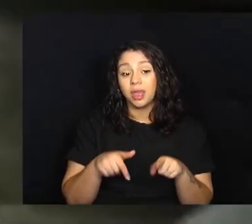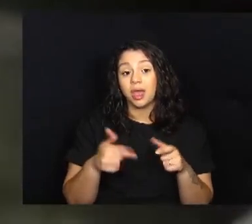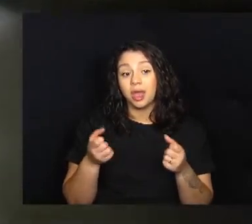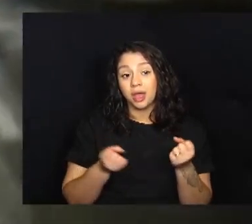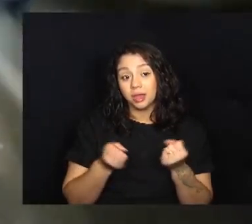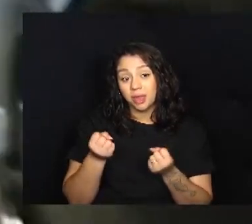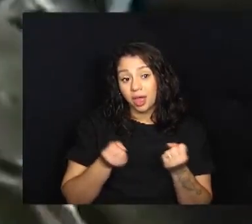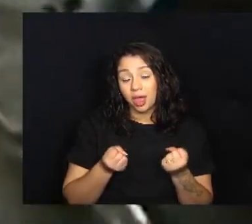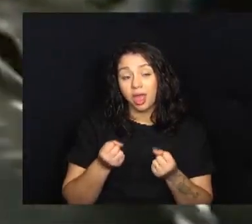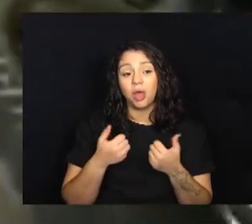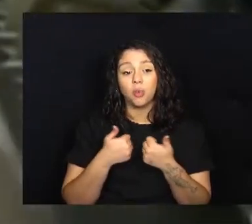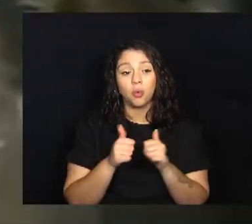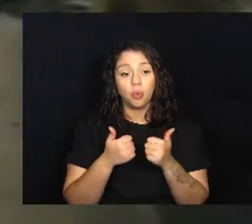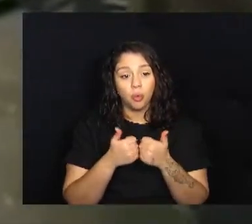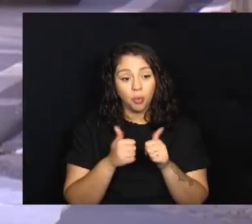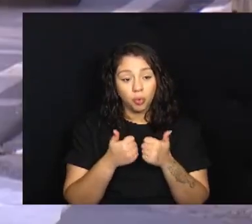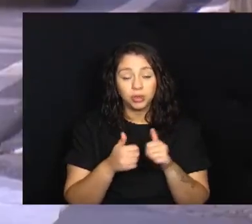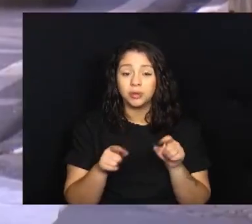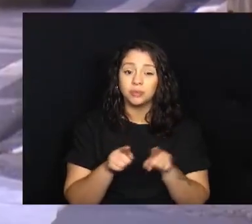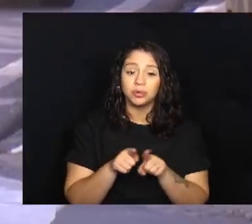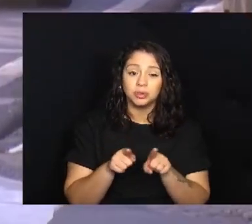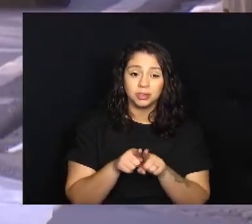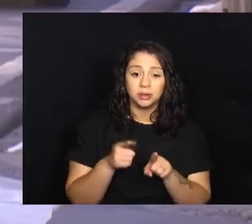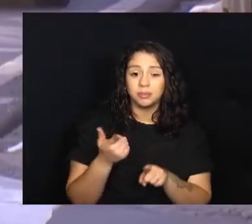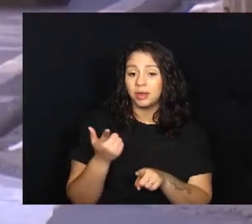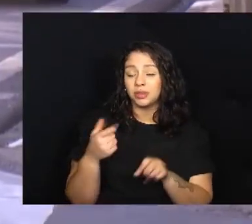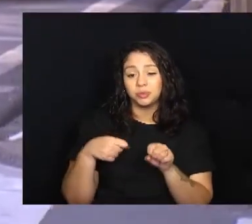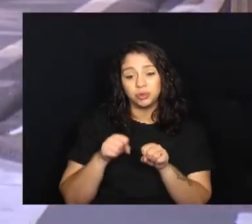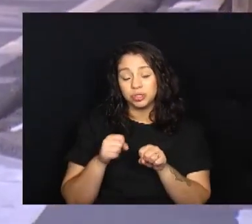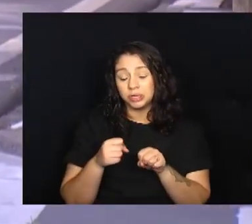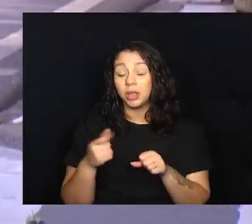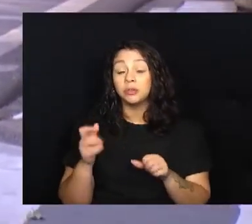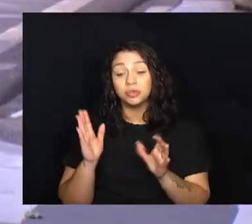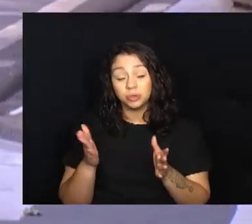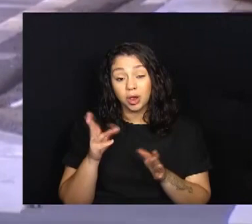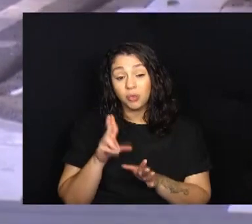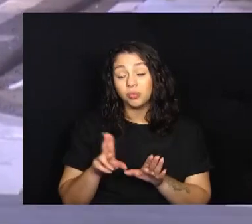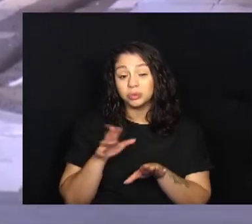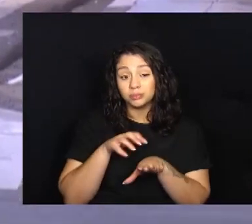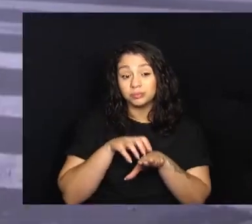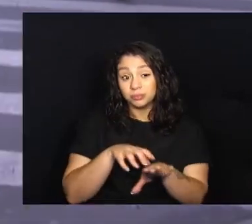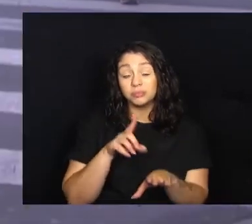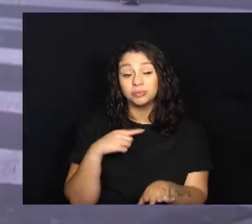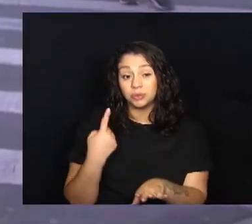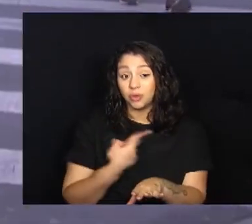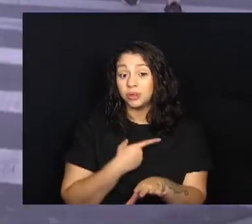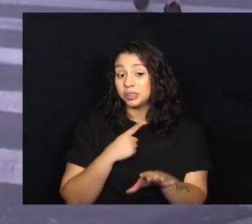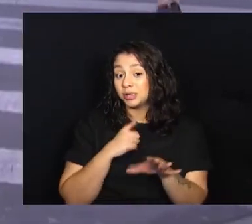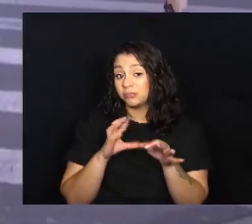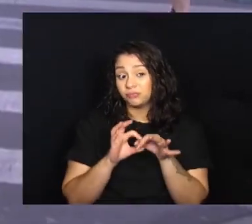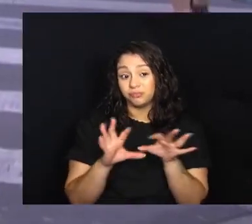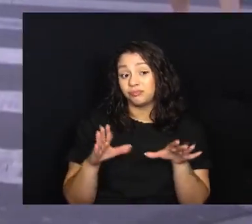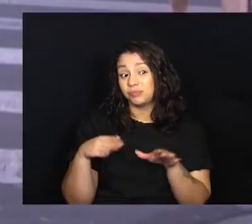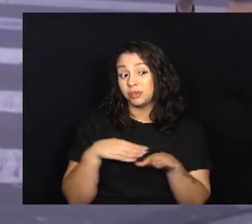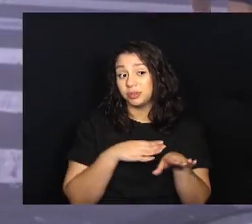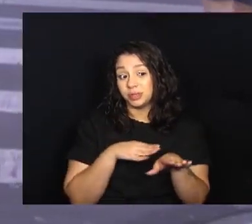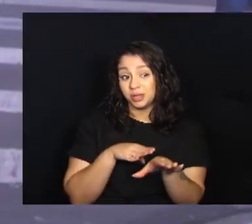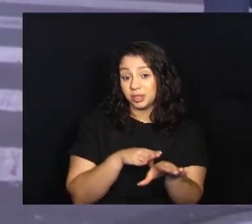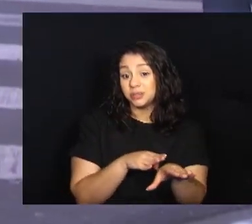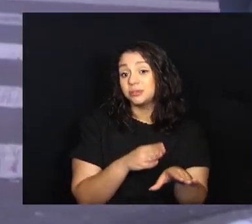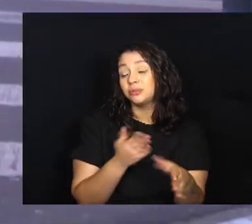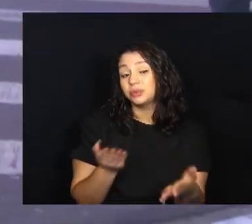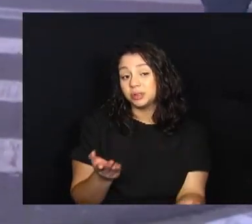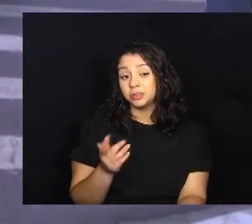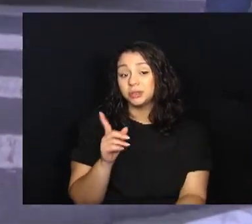de motocicleta, de algum meio de transporte, e todos nós estamos expostos ao trânsito. Então já não bastasse